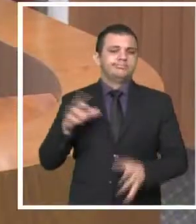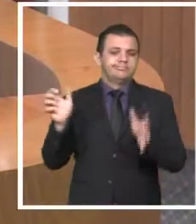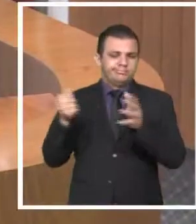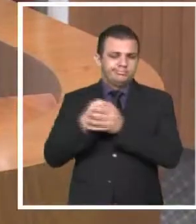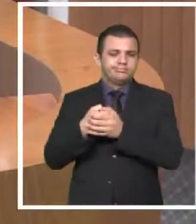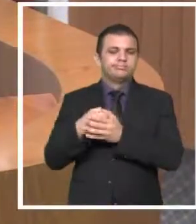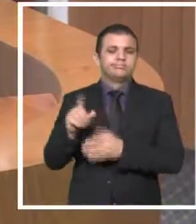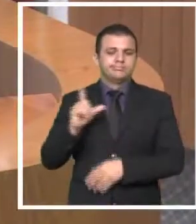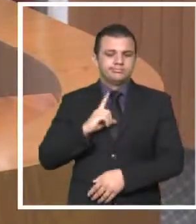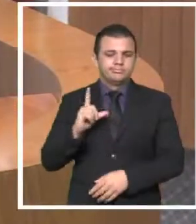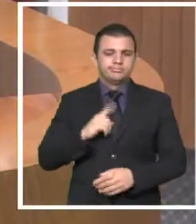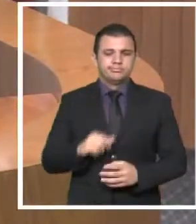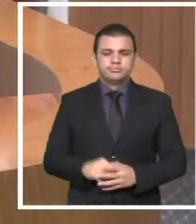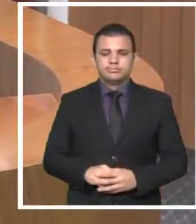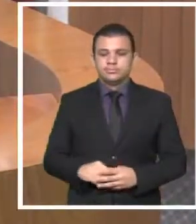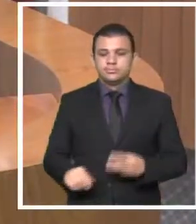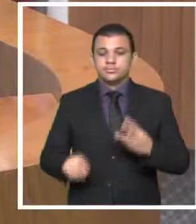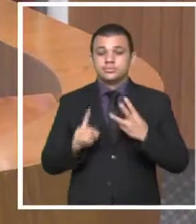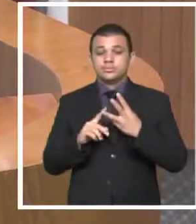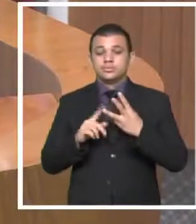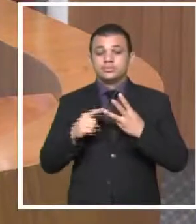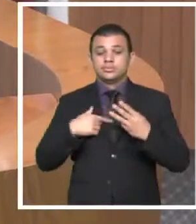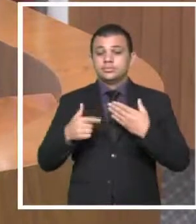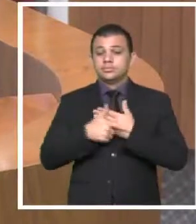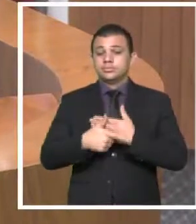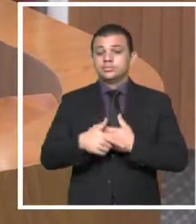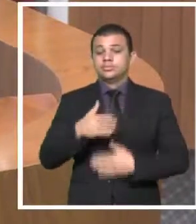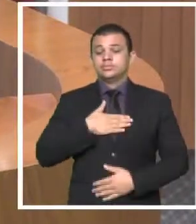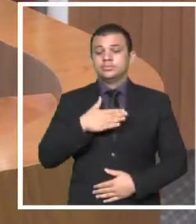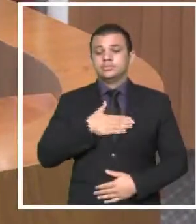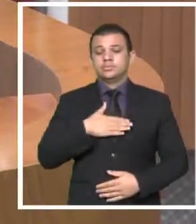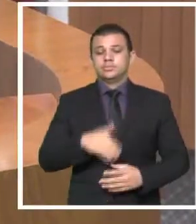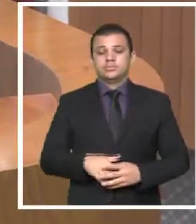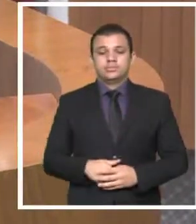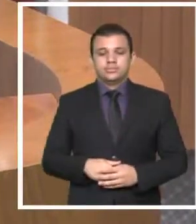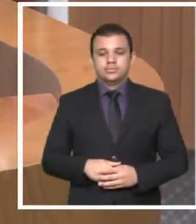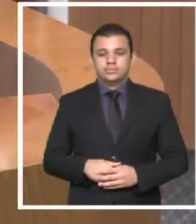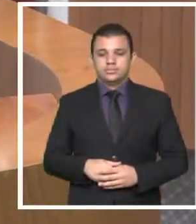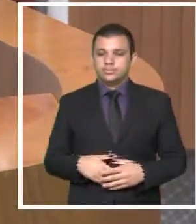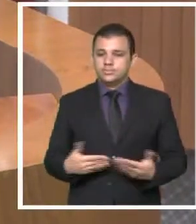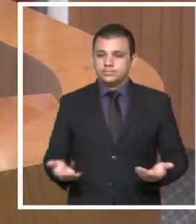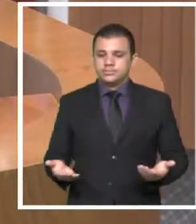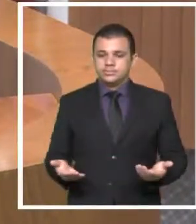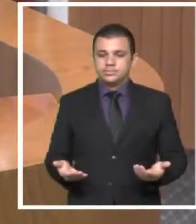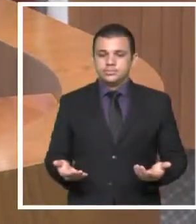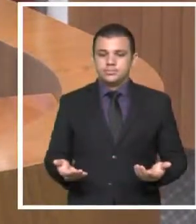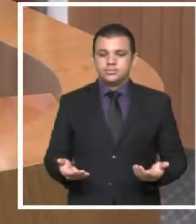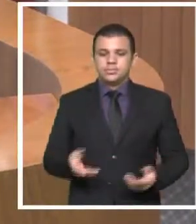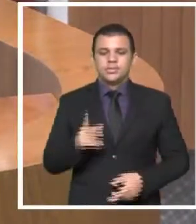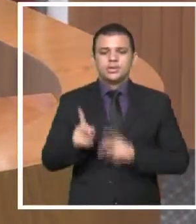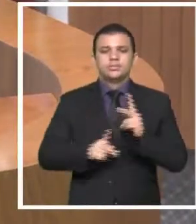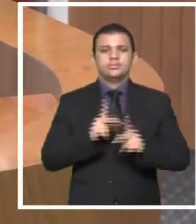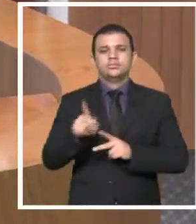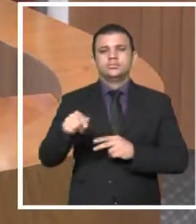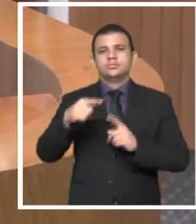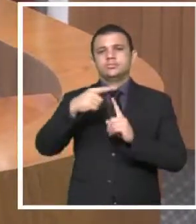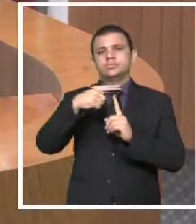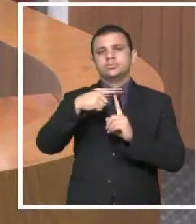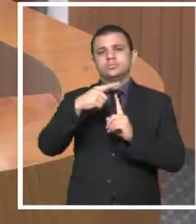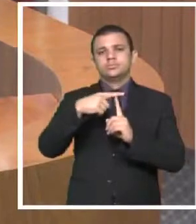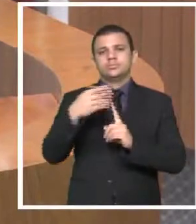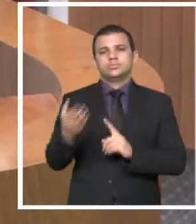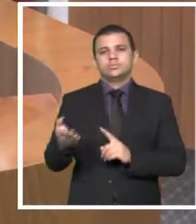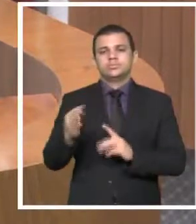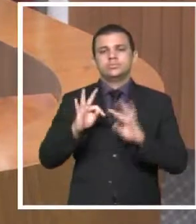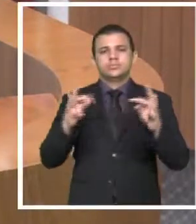Terceiro, é esse o meu papel. Quando a população timonense,